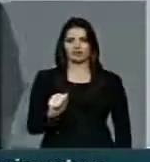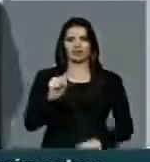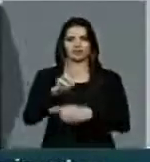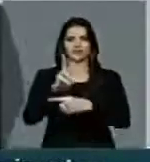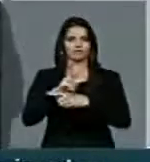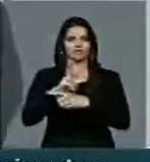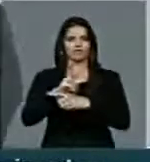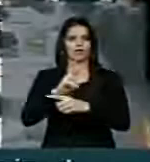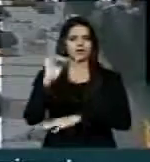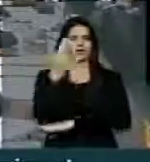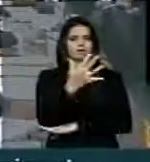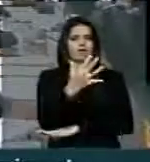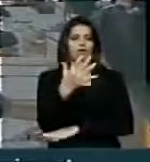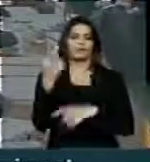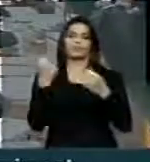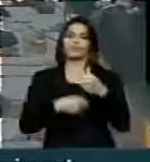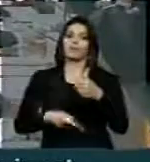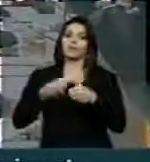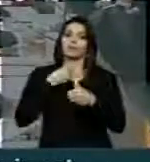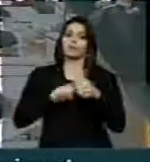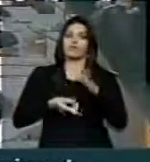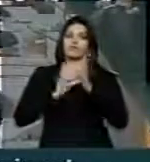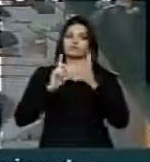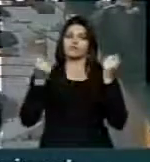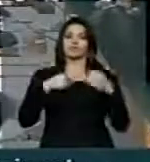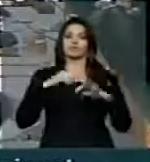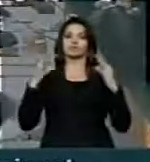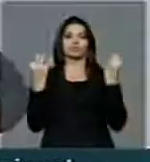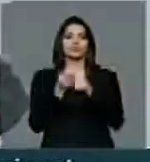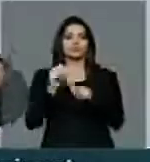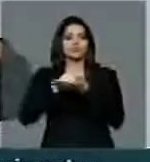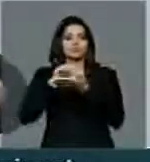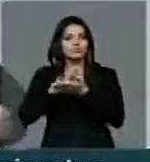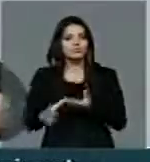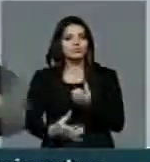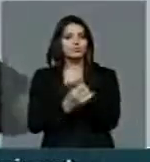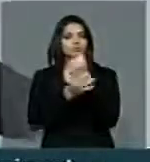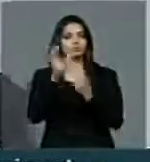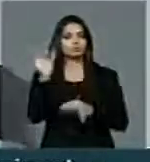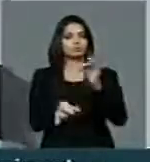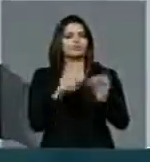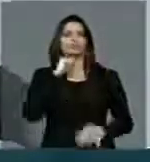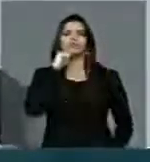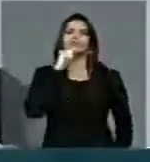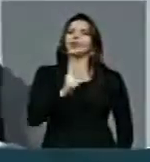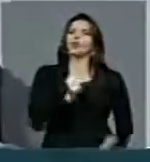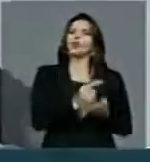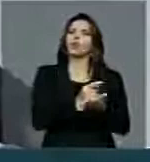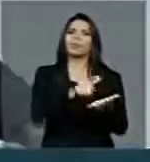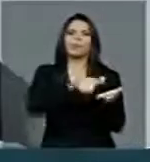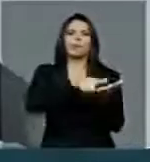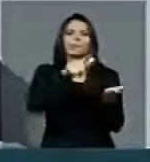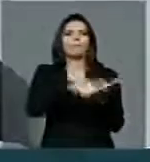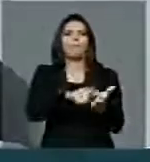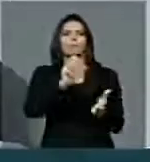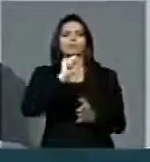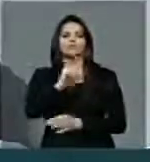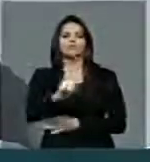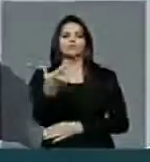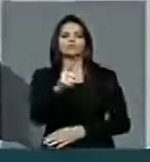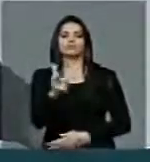eu não tiver todas as condições preenchidas de segurança jurídica. Ninguém compra papel que não tenha